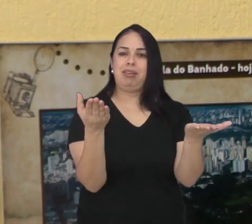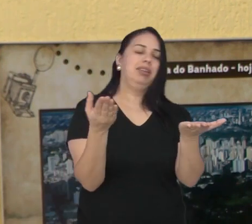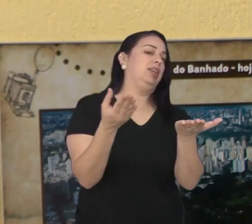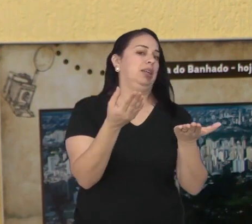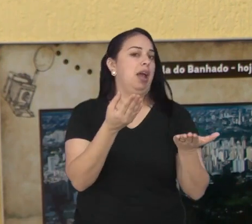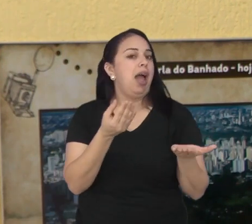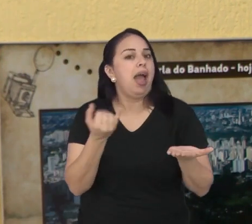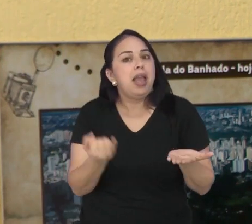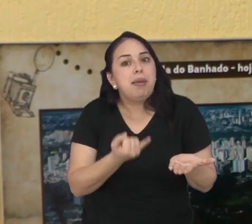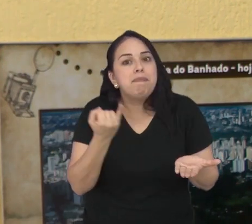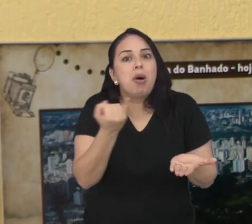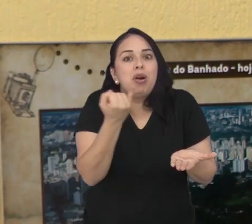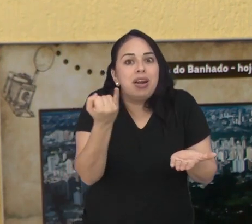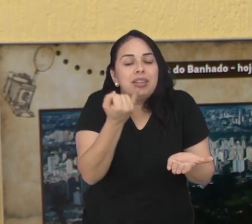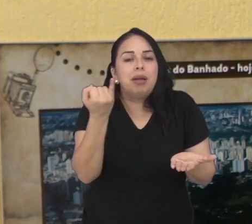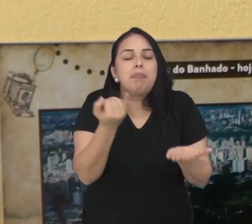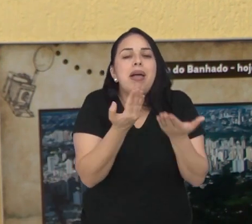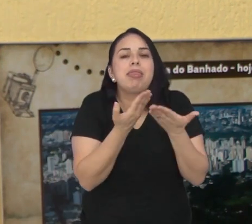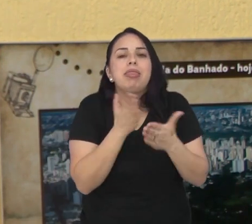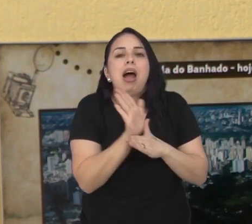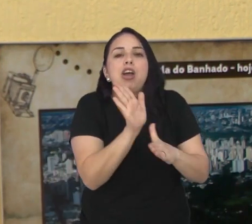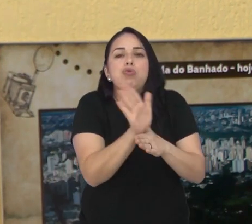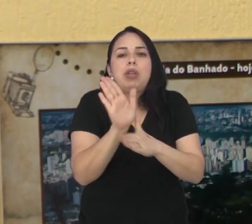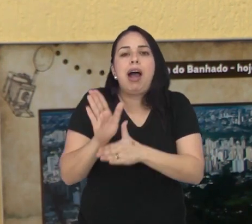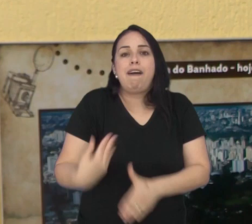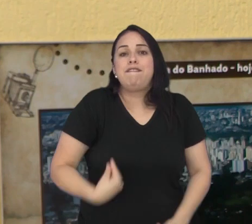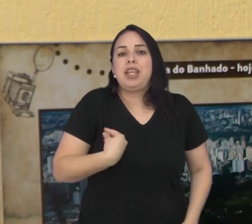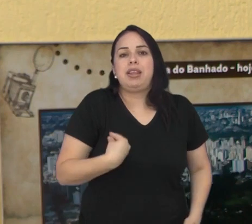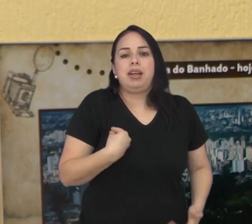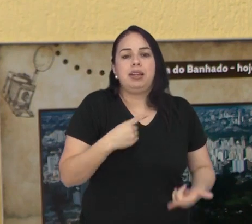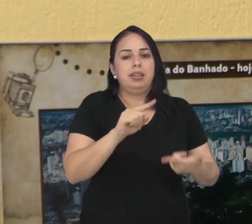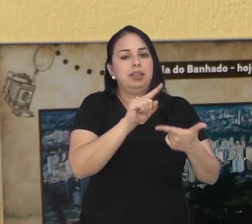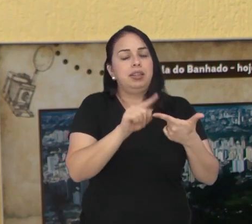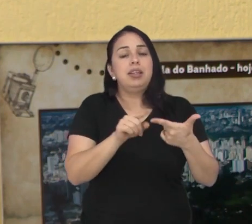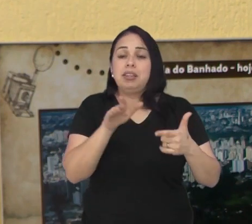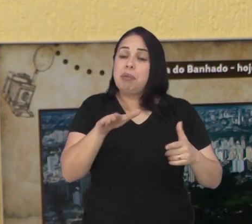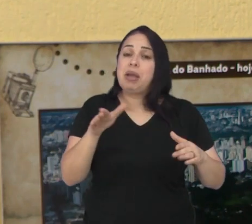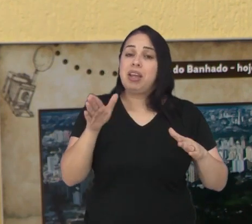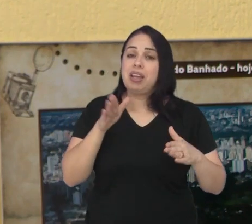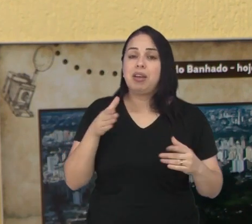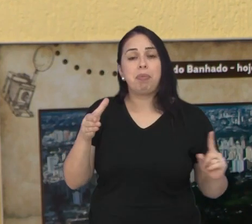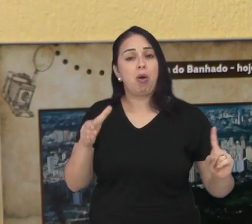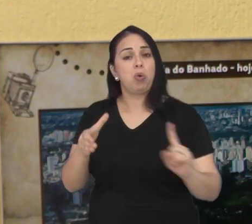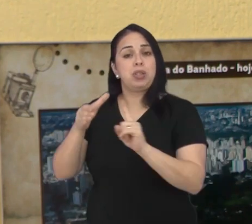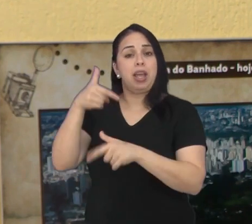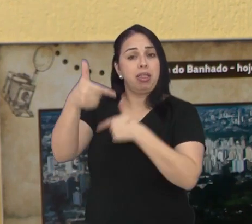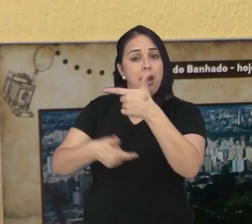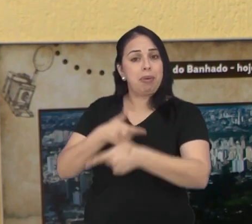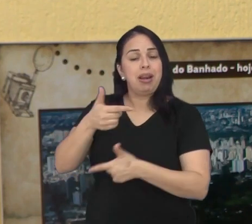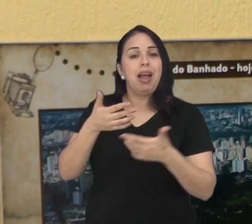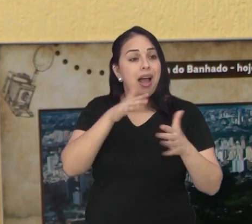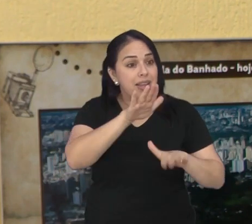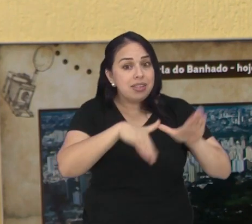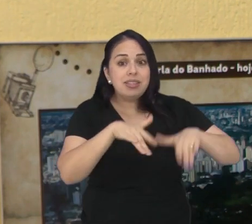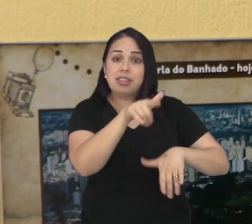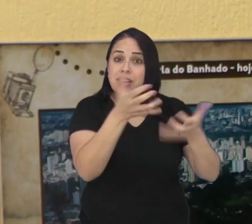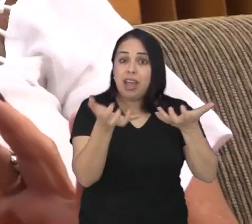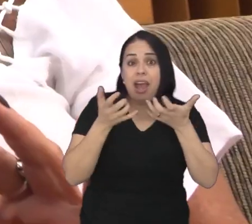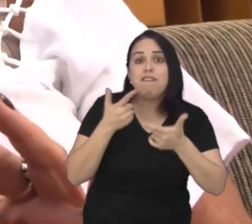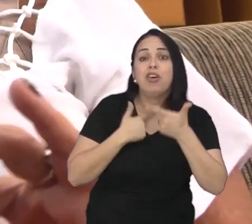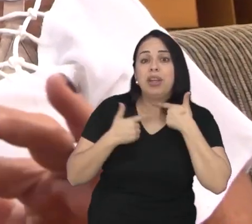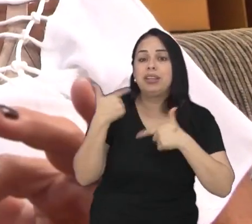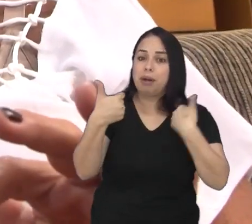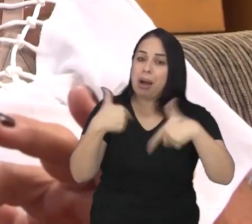da população é muito importante, para facilitar a vida dele em geral e até o acesso ao trabalho, porque a pessoa pode ainda querer